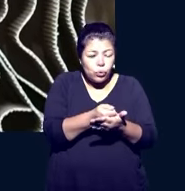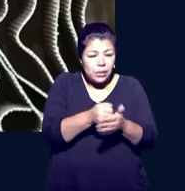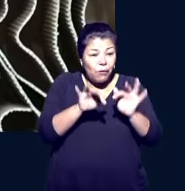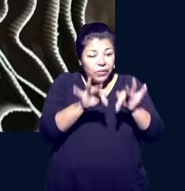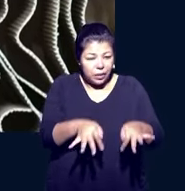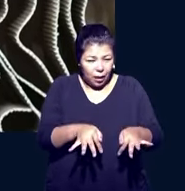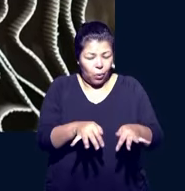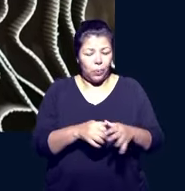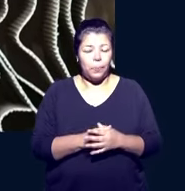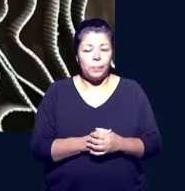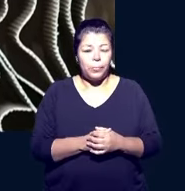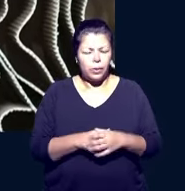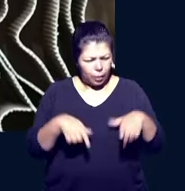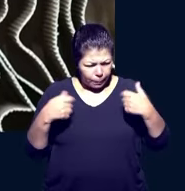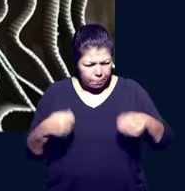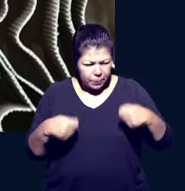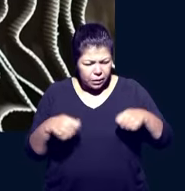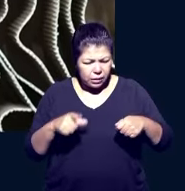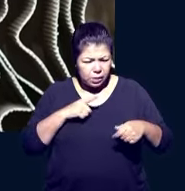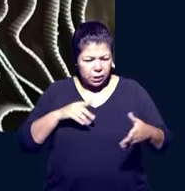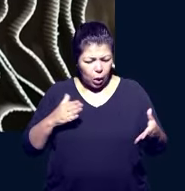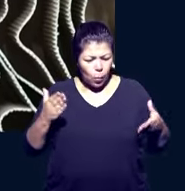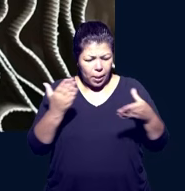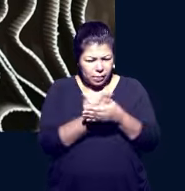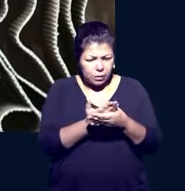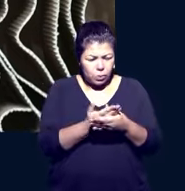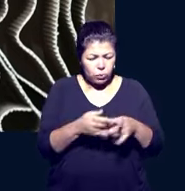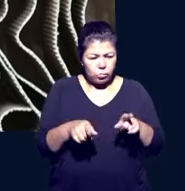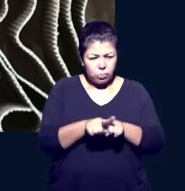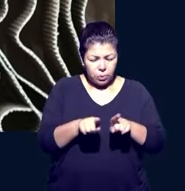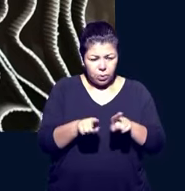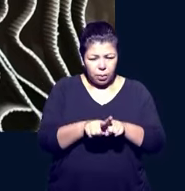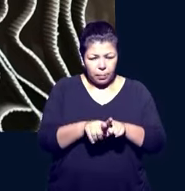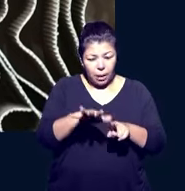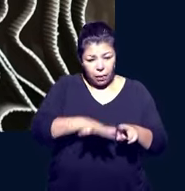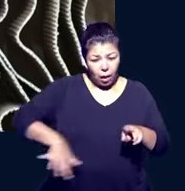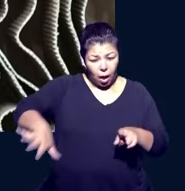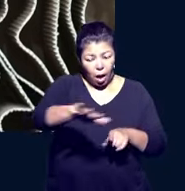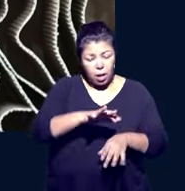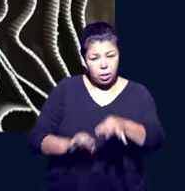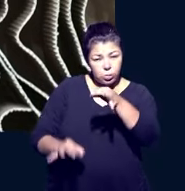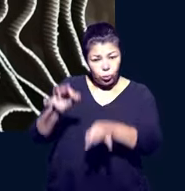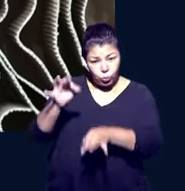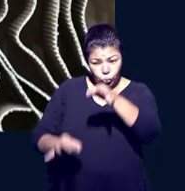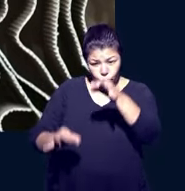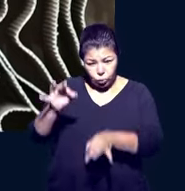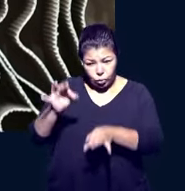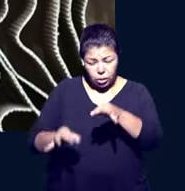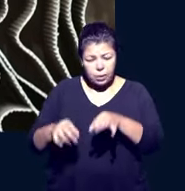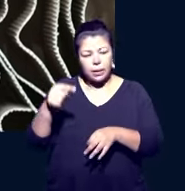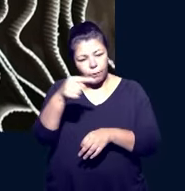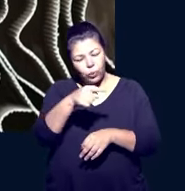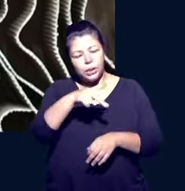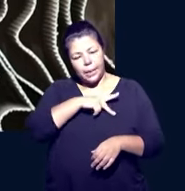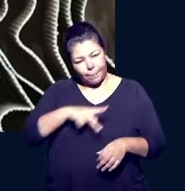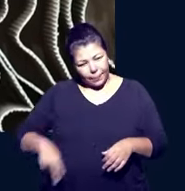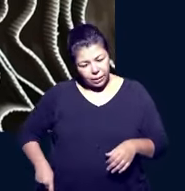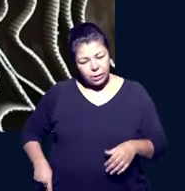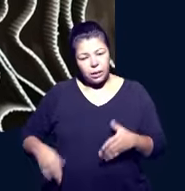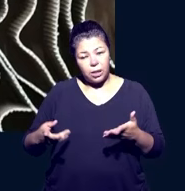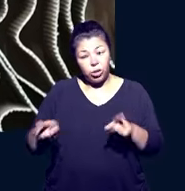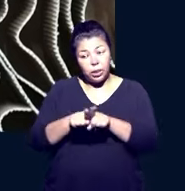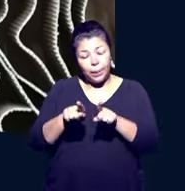não haveria que ter uma ação provavelmente do Conselho Nacional de Justiça que é presidido pelo senhor no sentido de